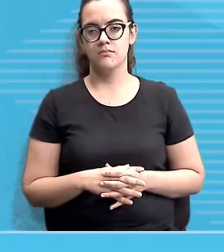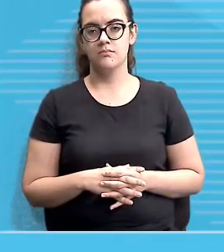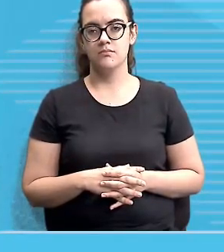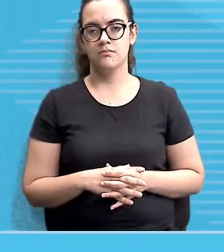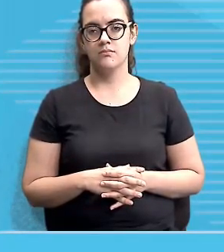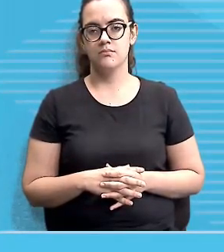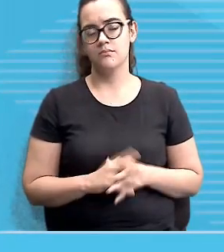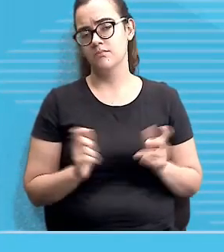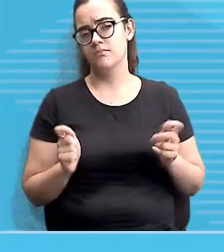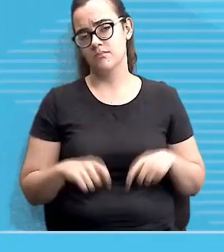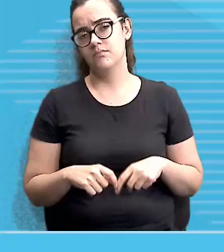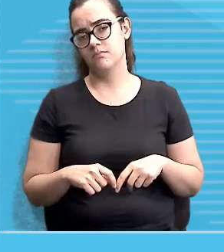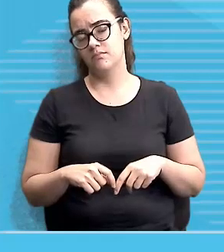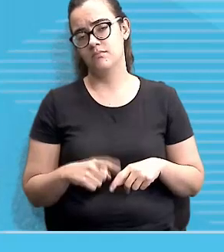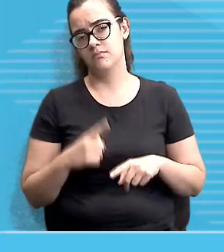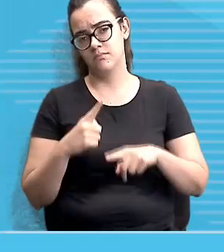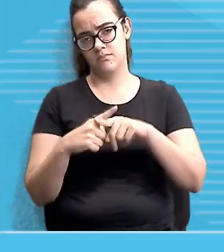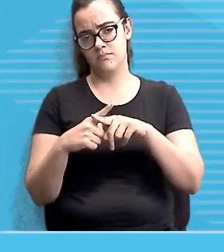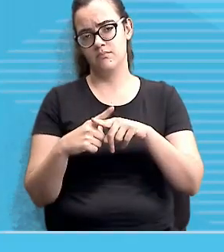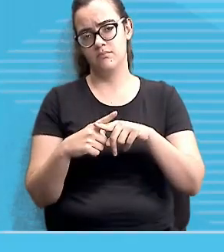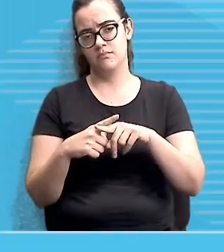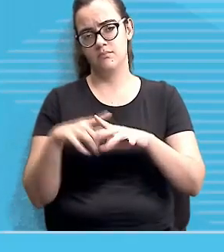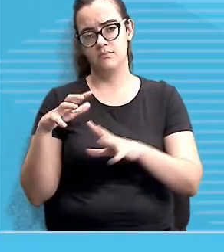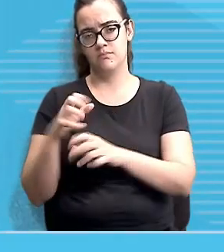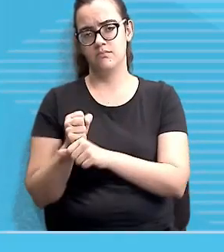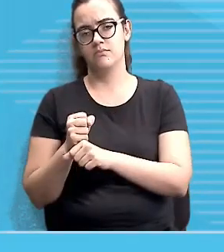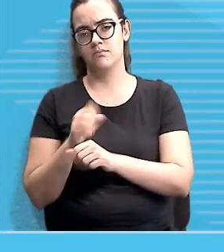e multiplicar esses dois valores